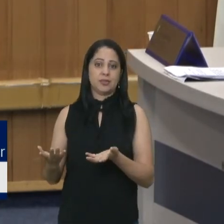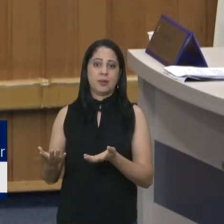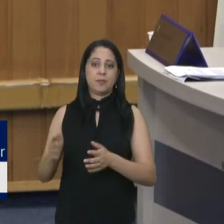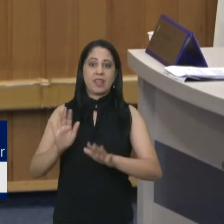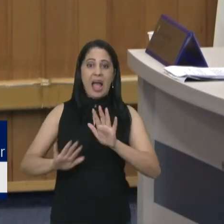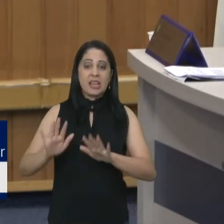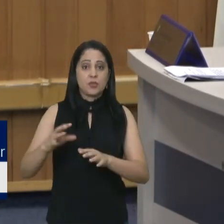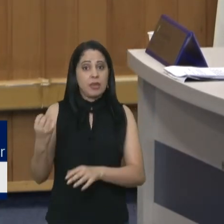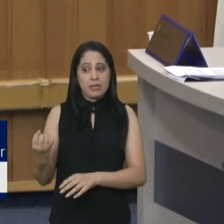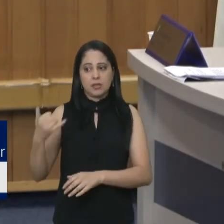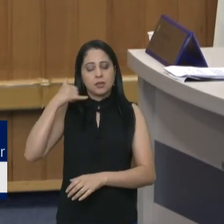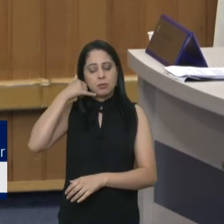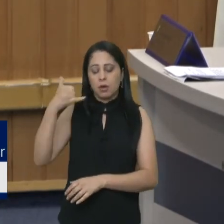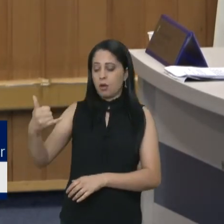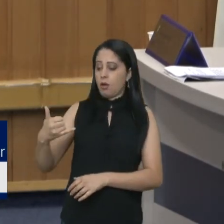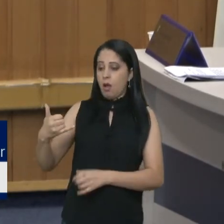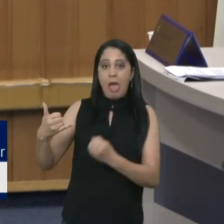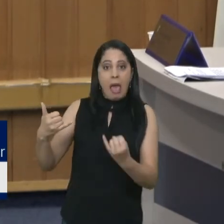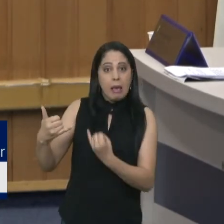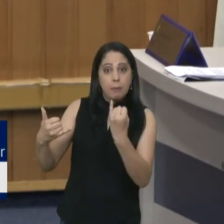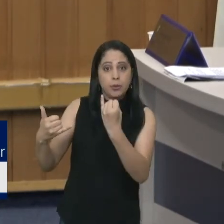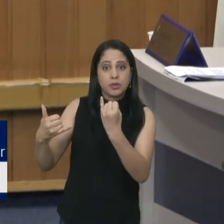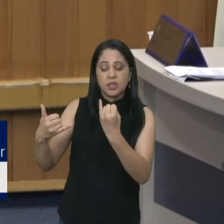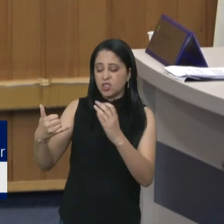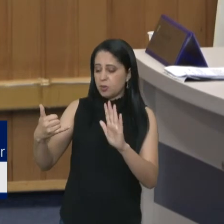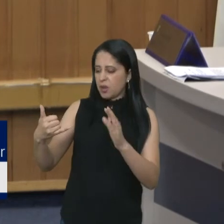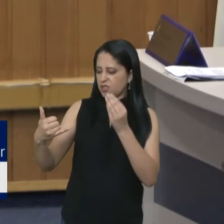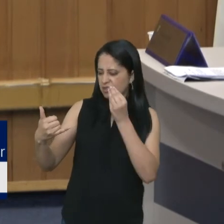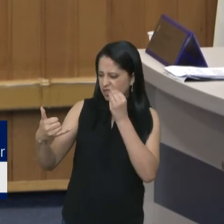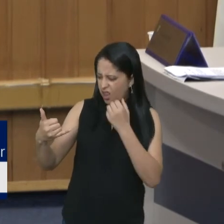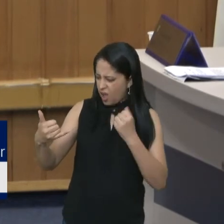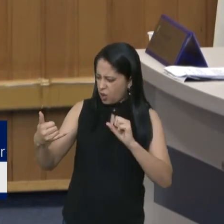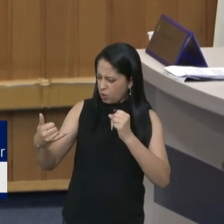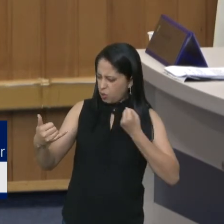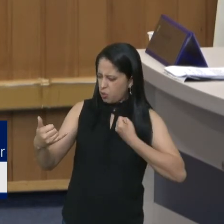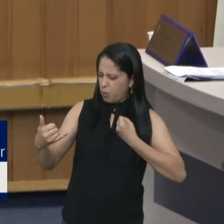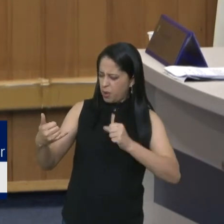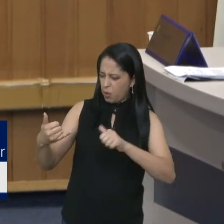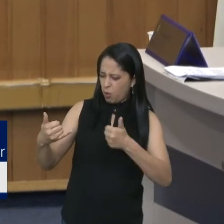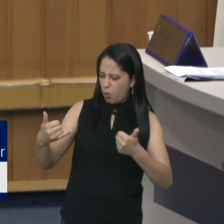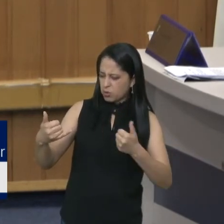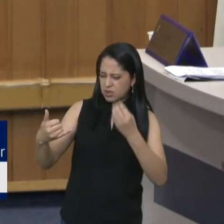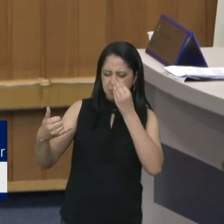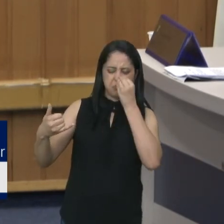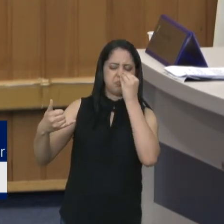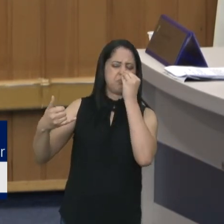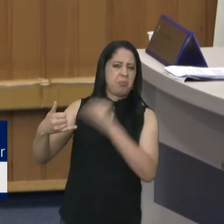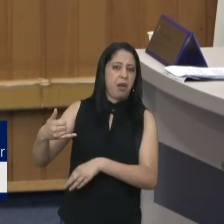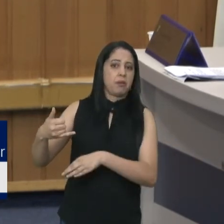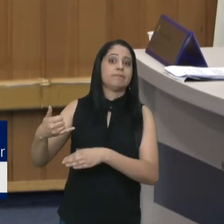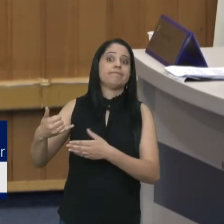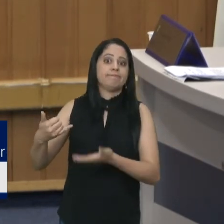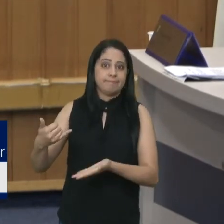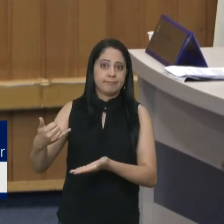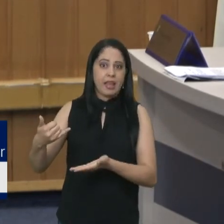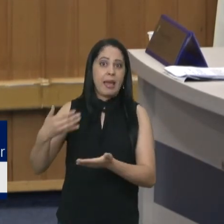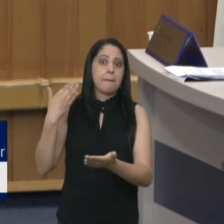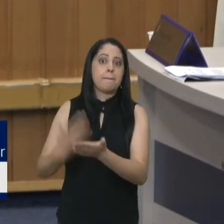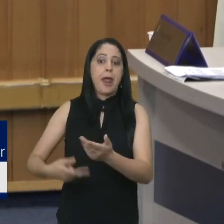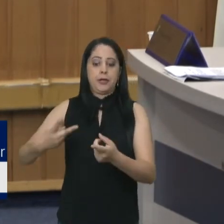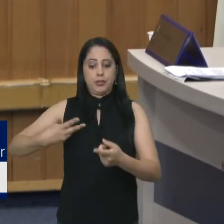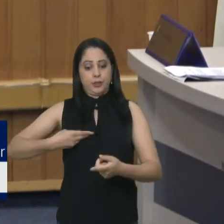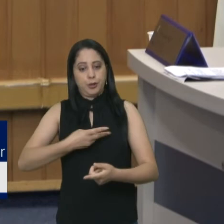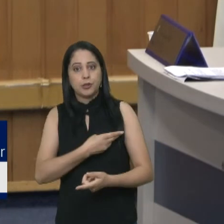chamamento importante para uma consulta ou até mesmo para alguma intervenção cirúrgica, muitas das vezes,